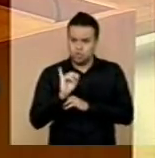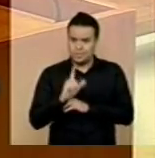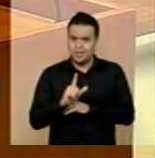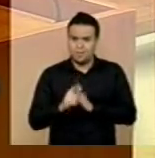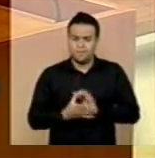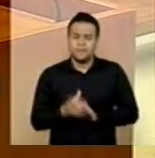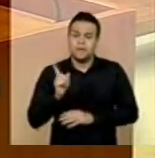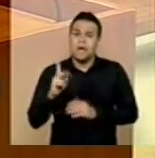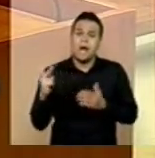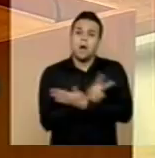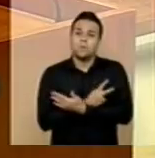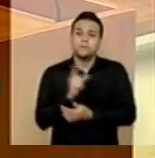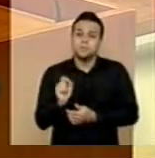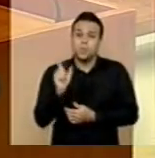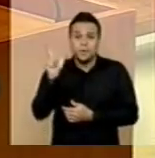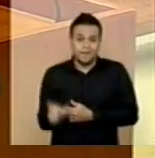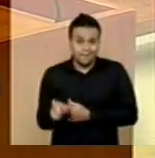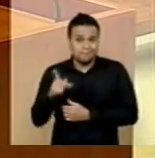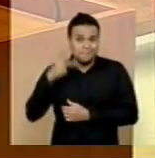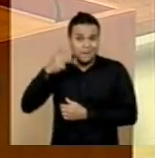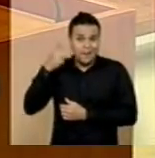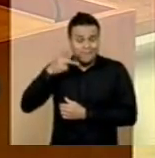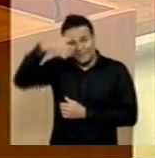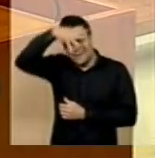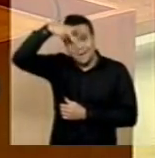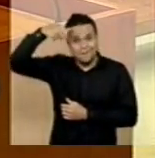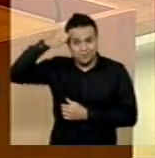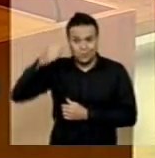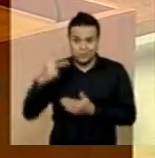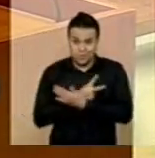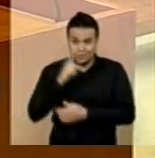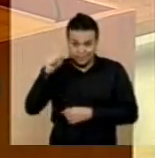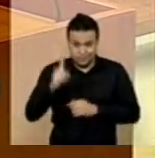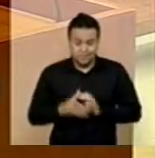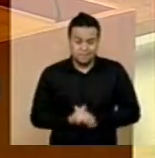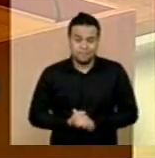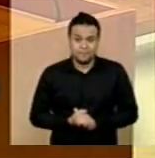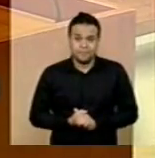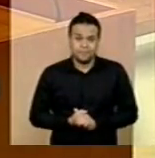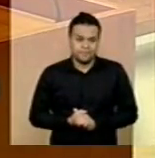o caso que aconteceu com o parlamentar do Estado de Mato Grosso, no qual